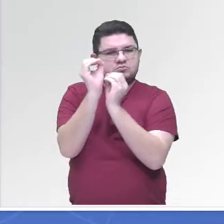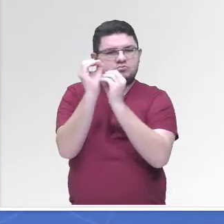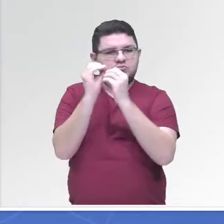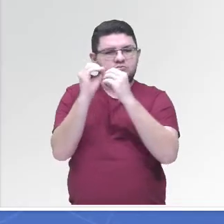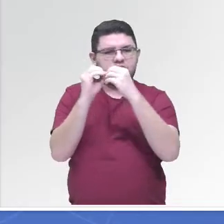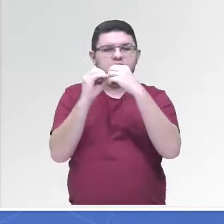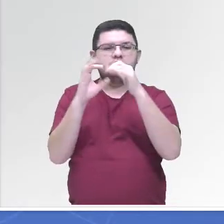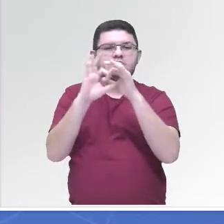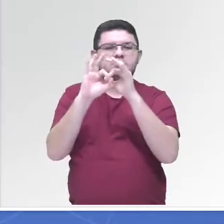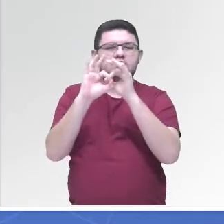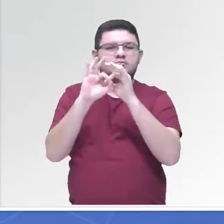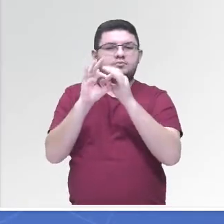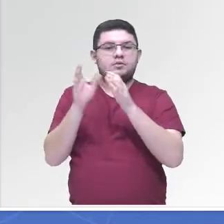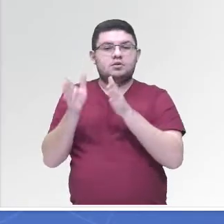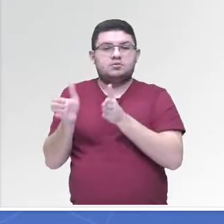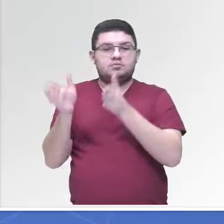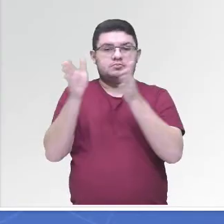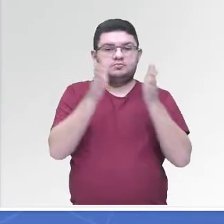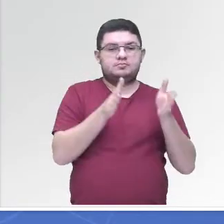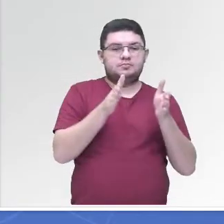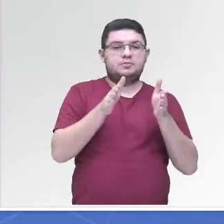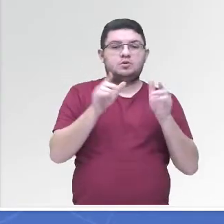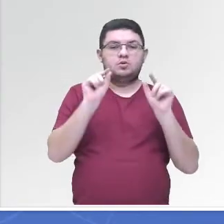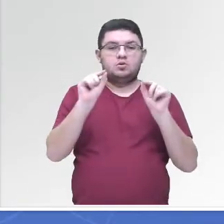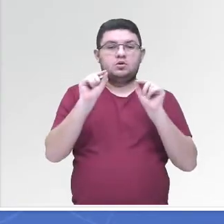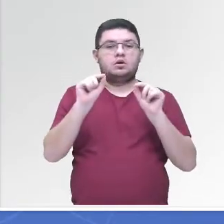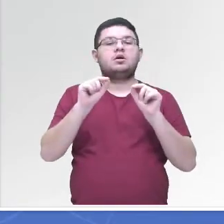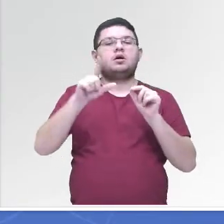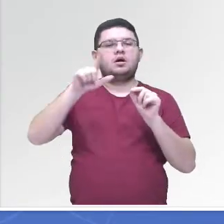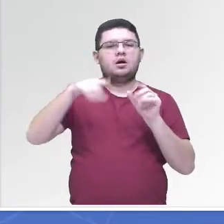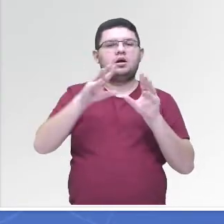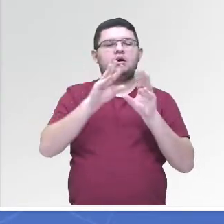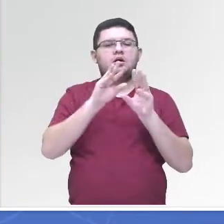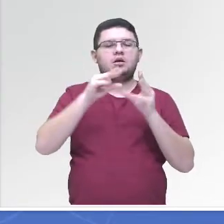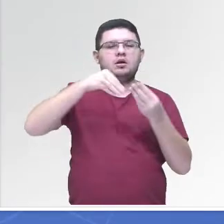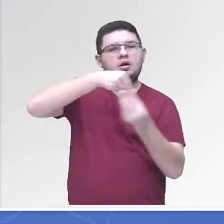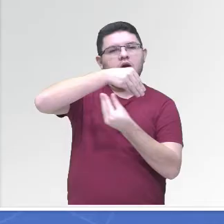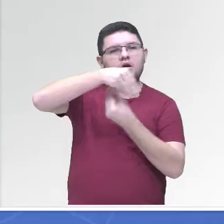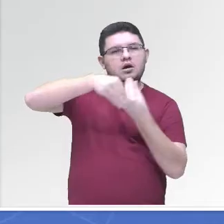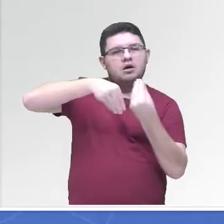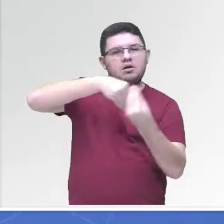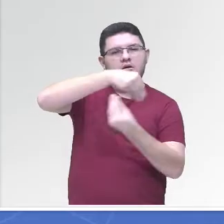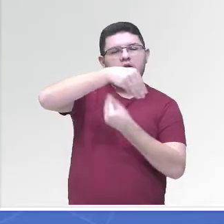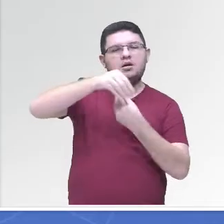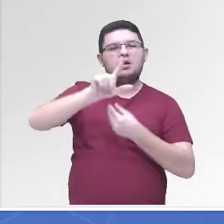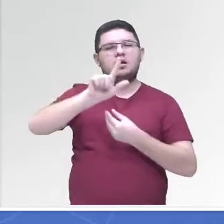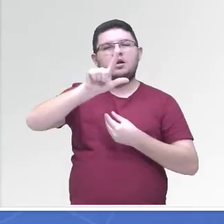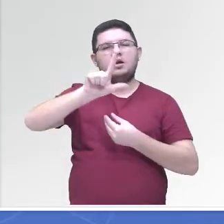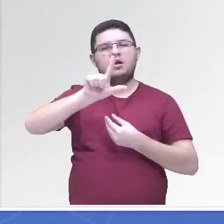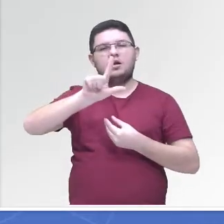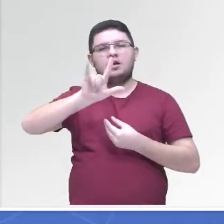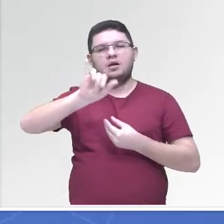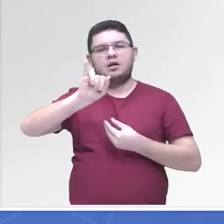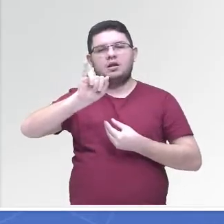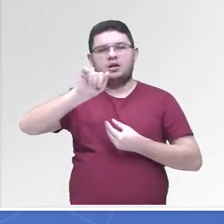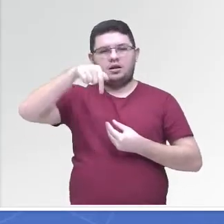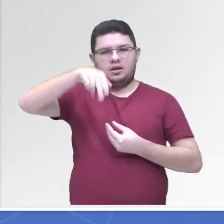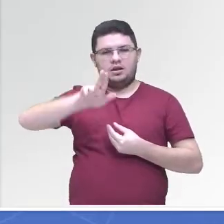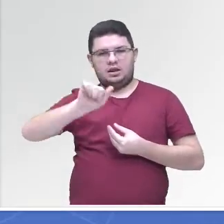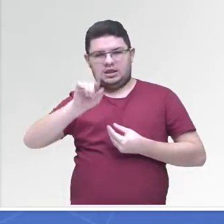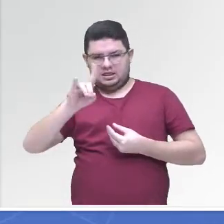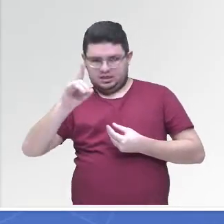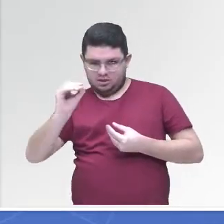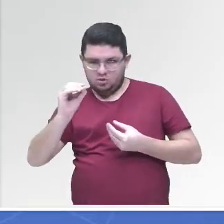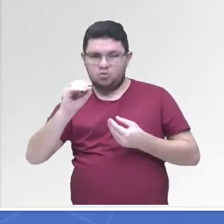outras. Aqui mais na frente a gente tem o estado líquido. A gente vai já conversar um pouquinho mais sobre cada um deles, tá? Só